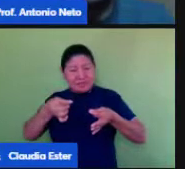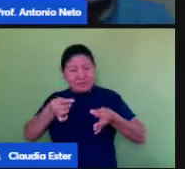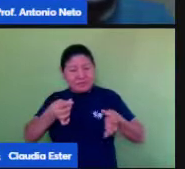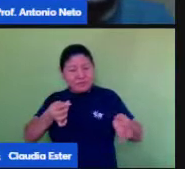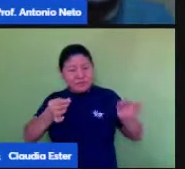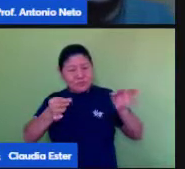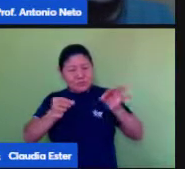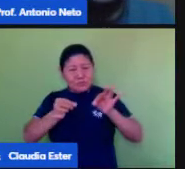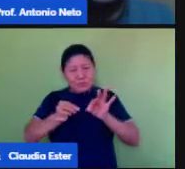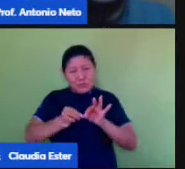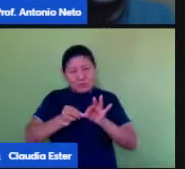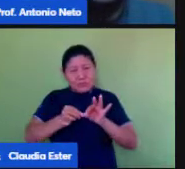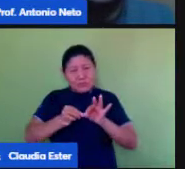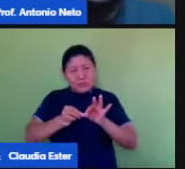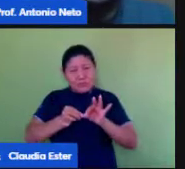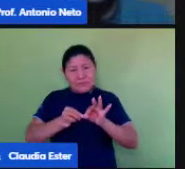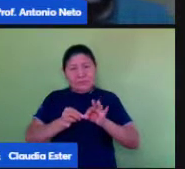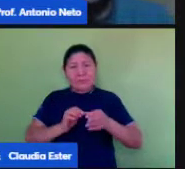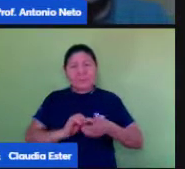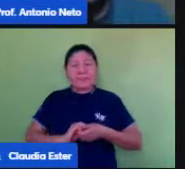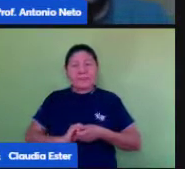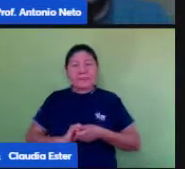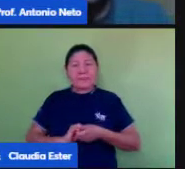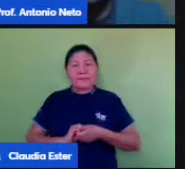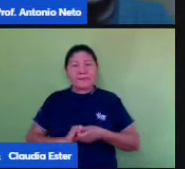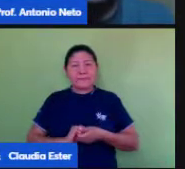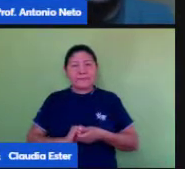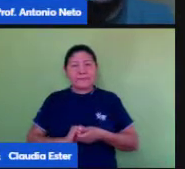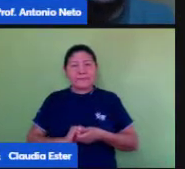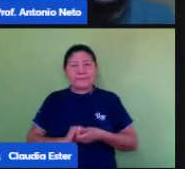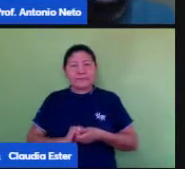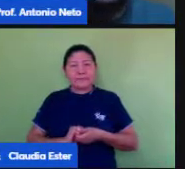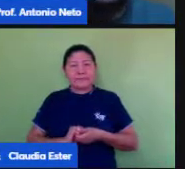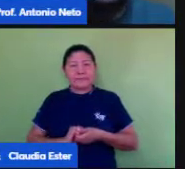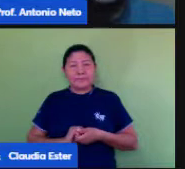ao meio. Próximo slide.